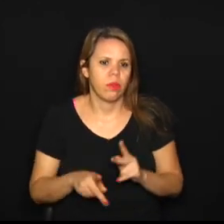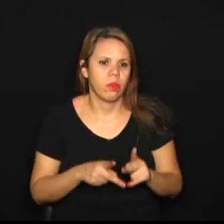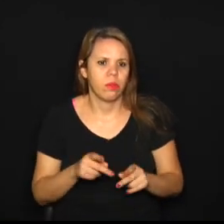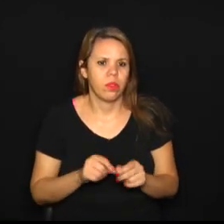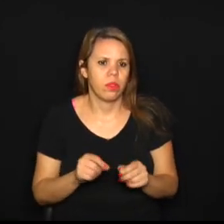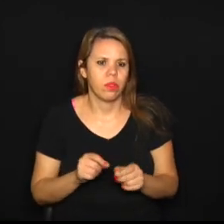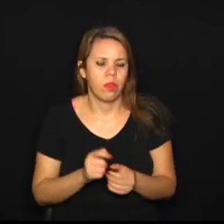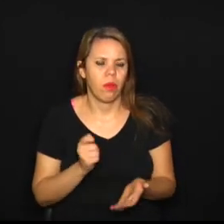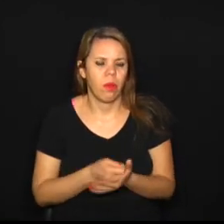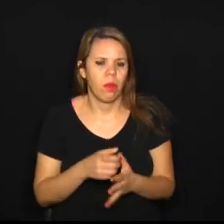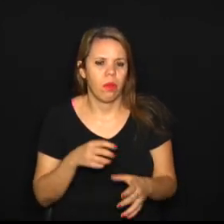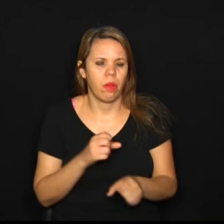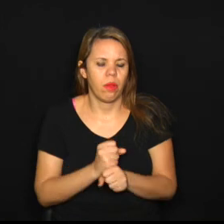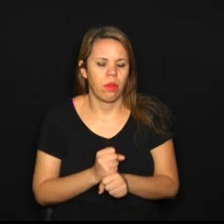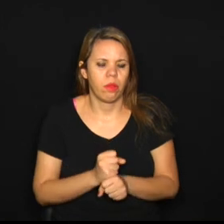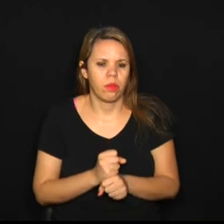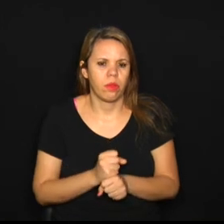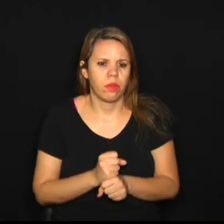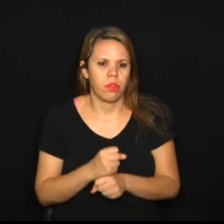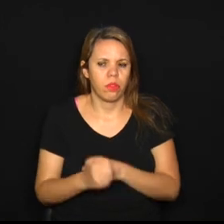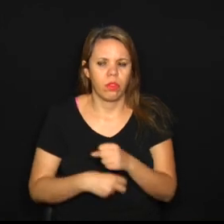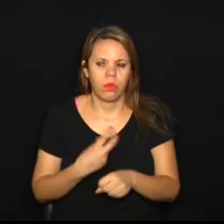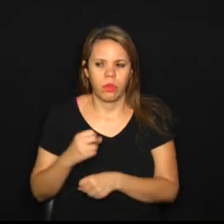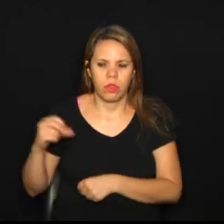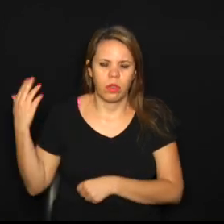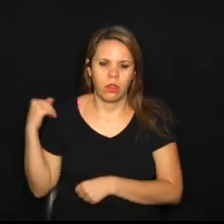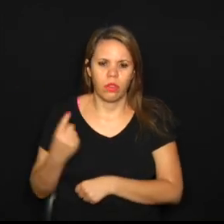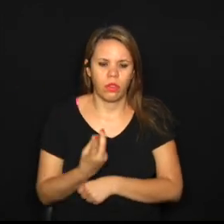pessoal no ano de 2019 foi de